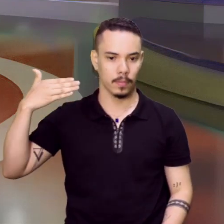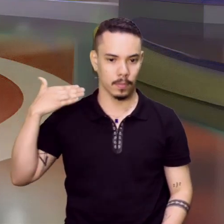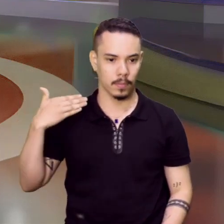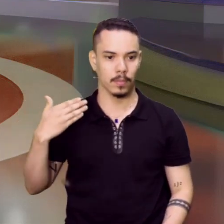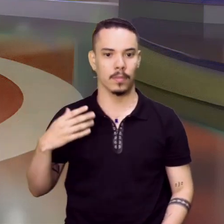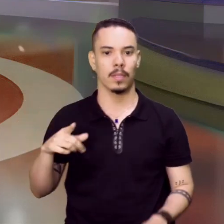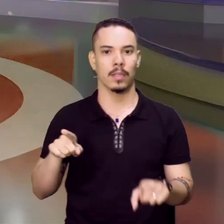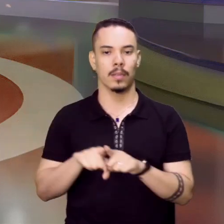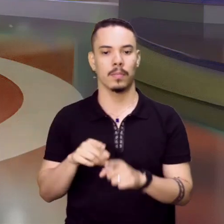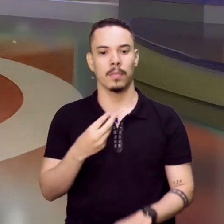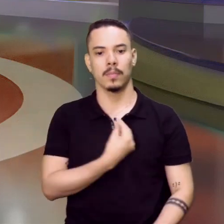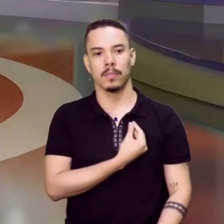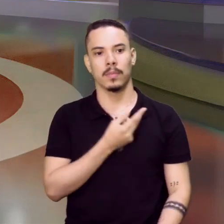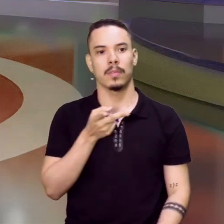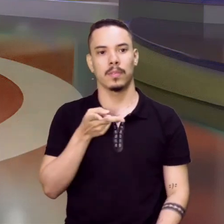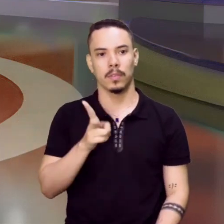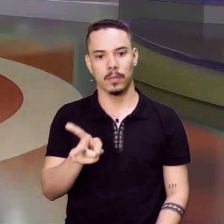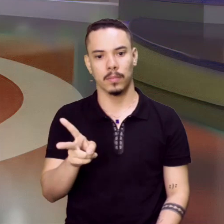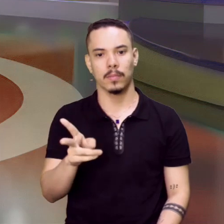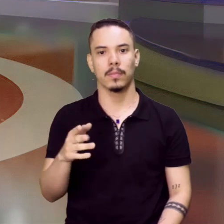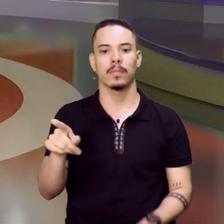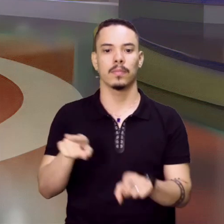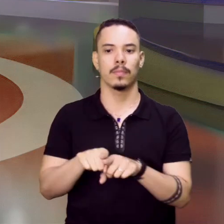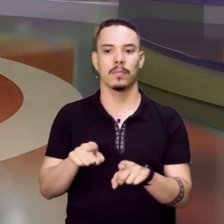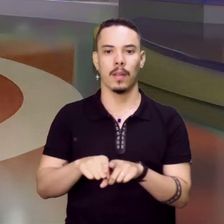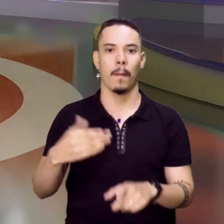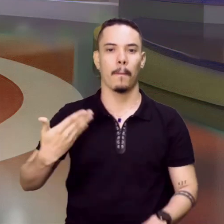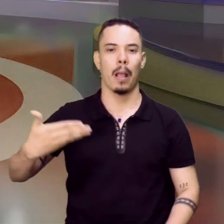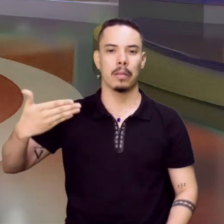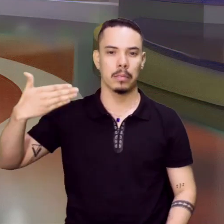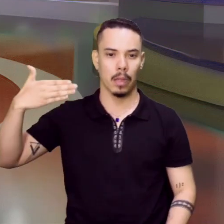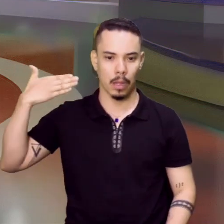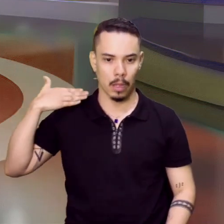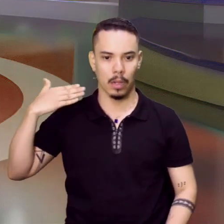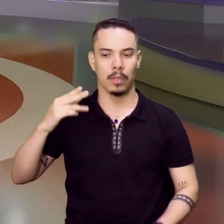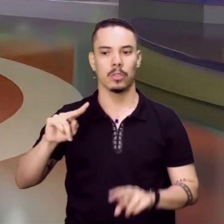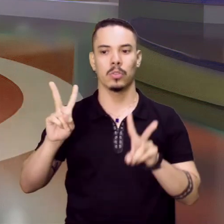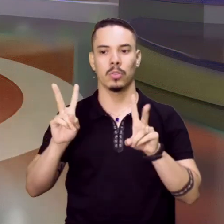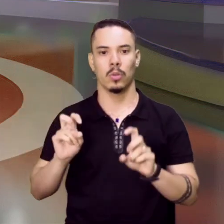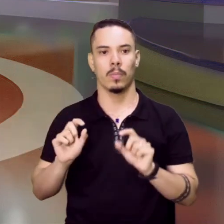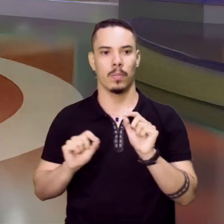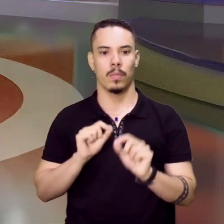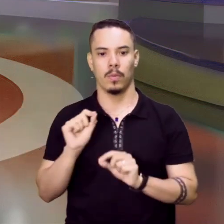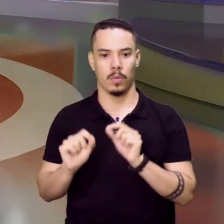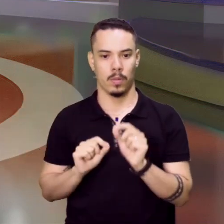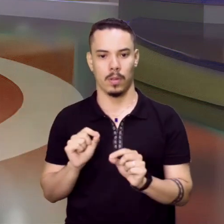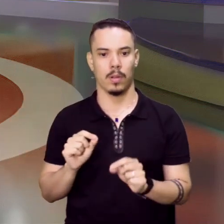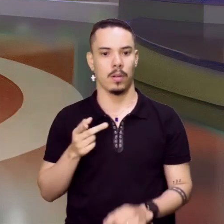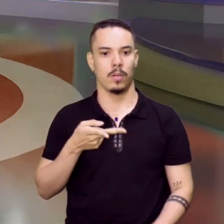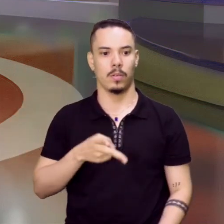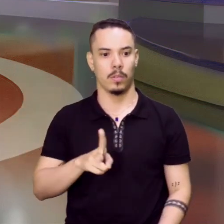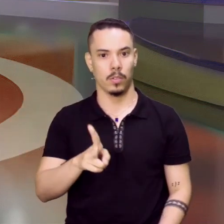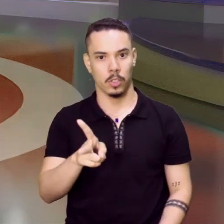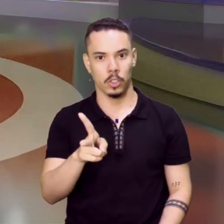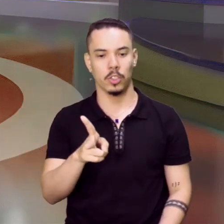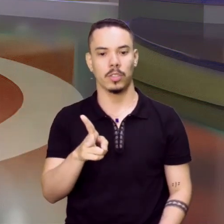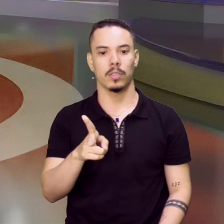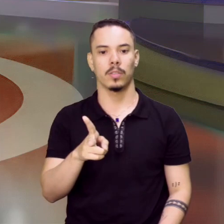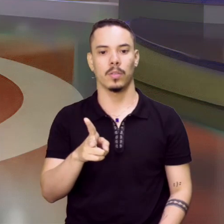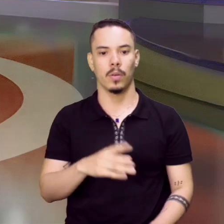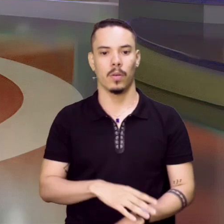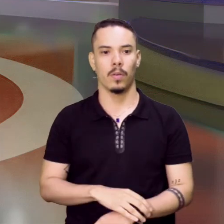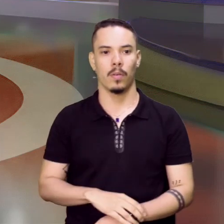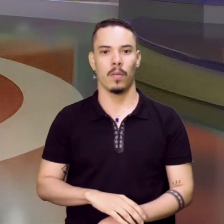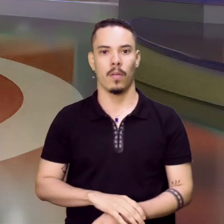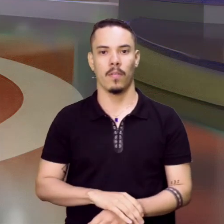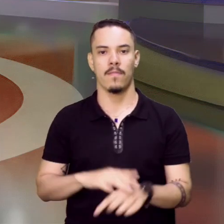o presente contínuos e o passado com a questão também da de de contínuos de ser com uma